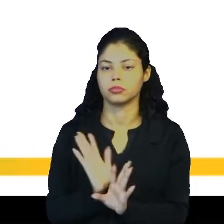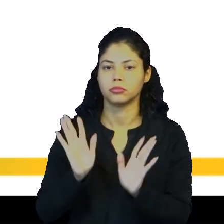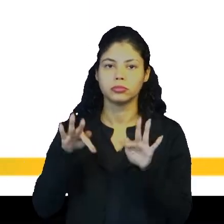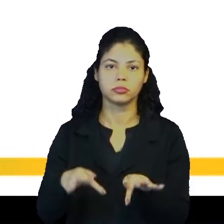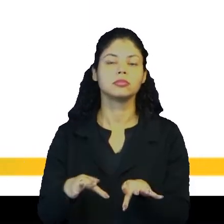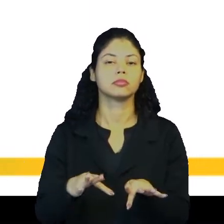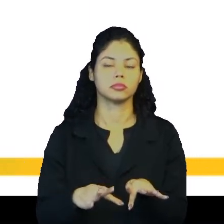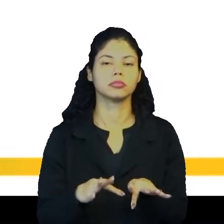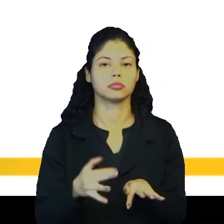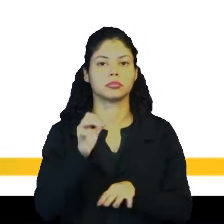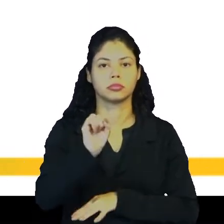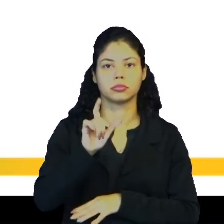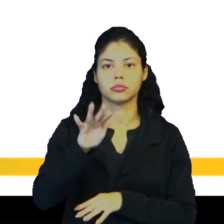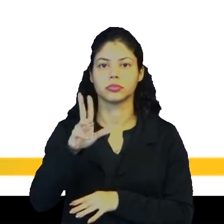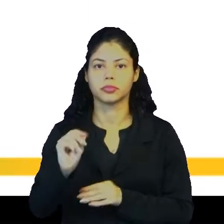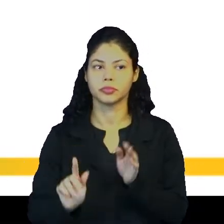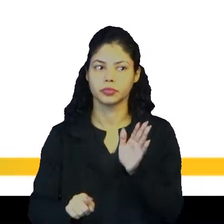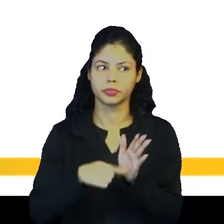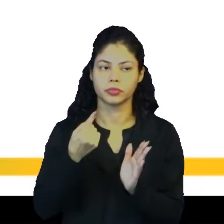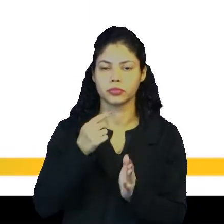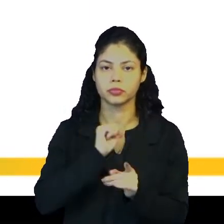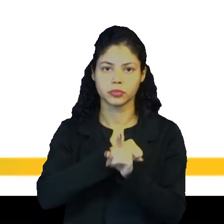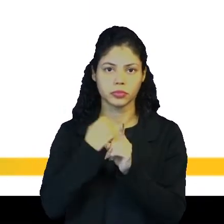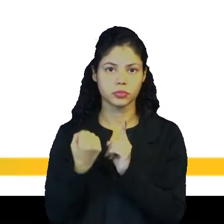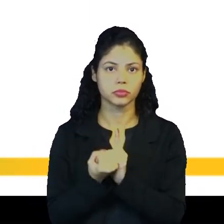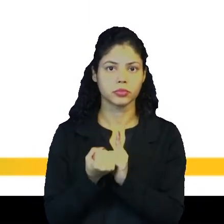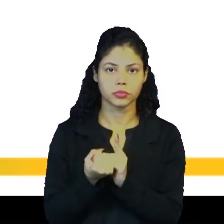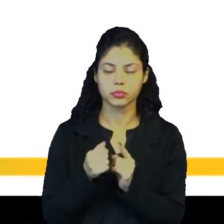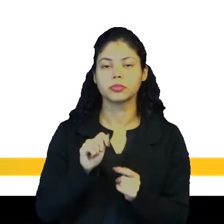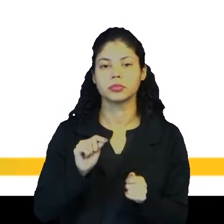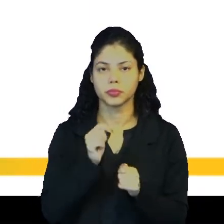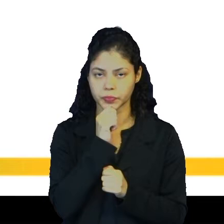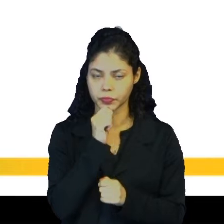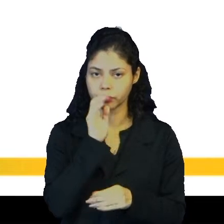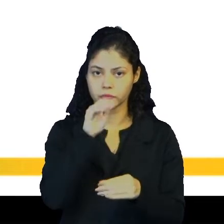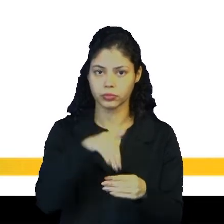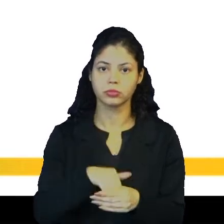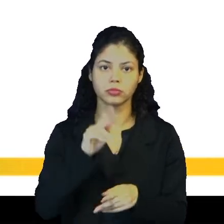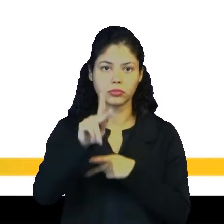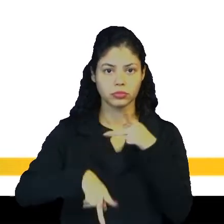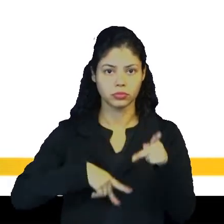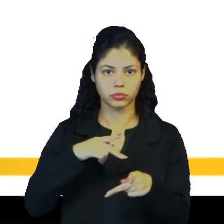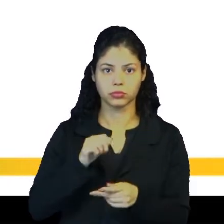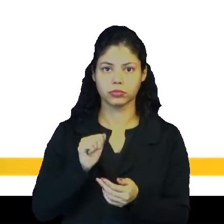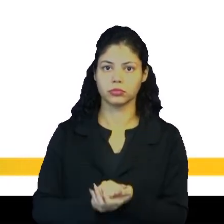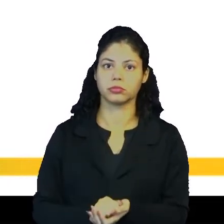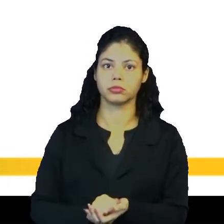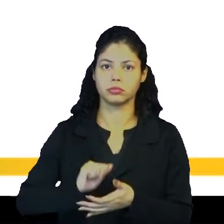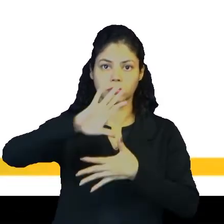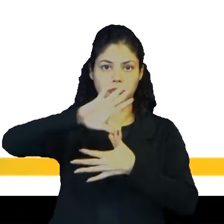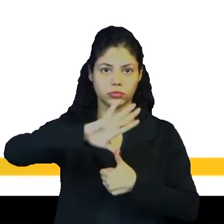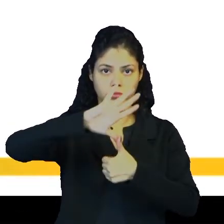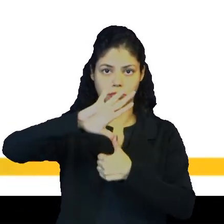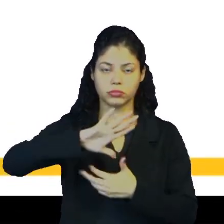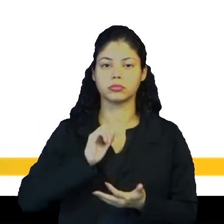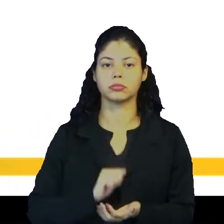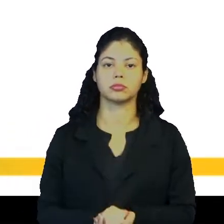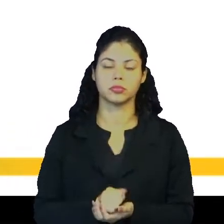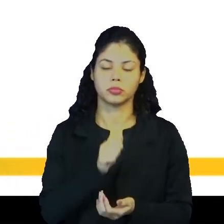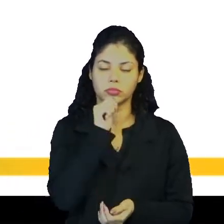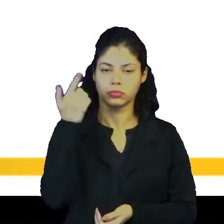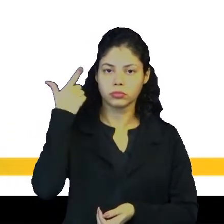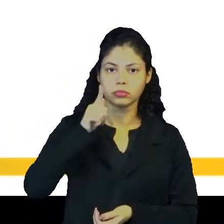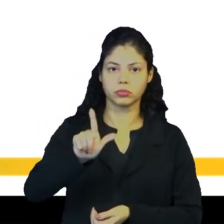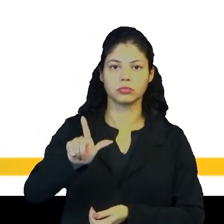Salvador Allende, que foi o primeiro socialista eleito por voto popular na América do Sul. Ele foi vencedor da